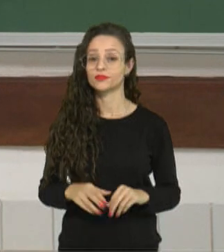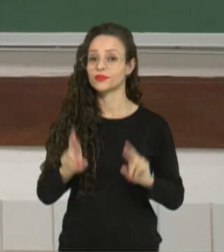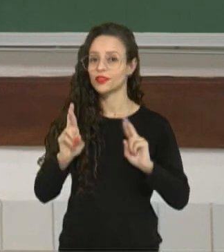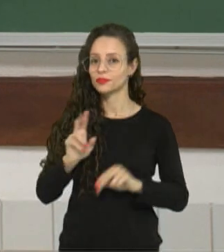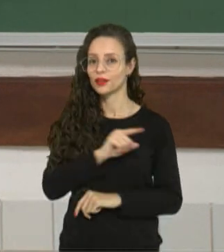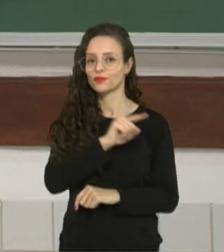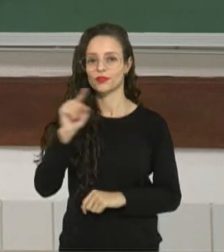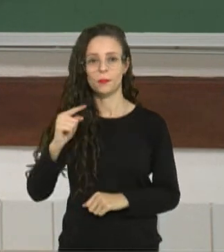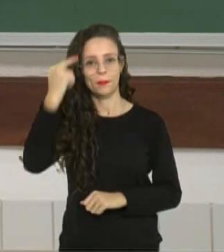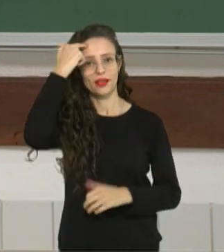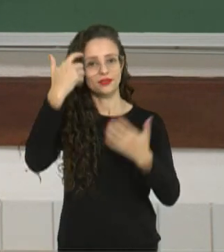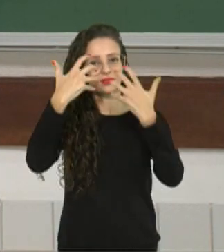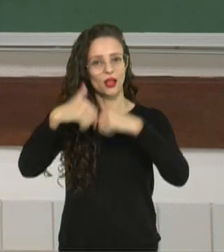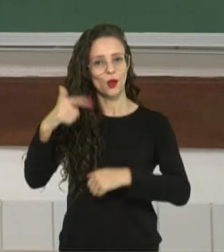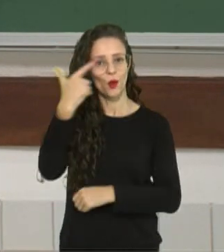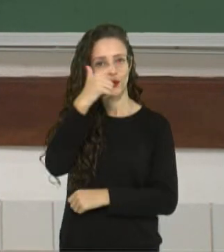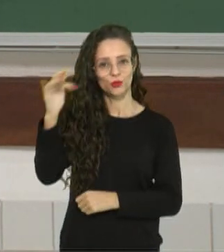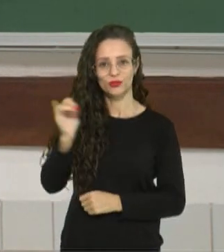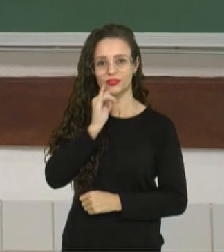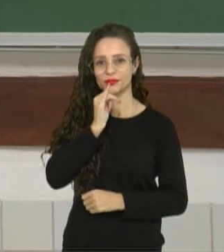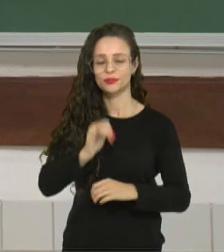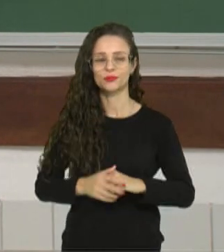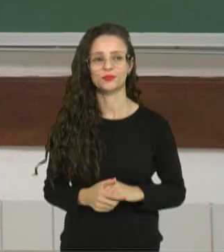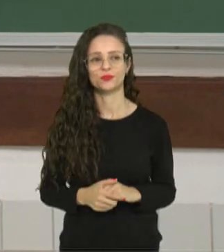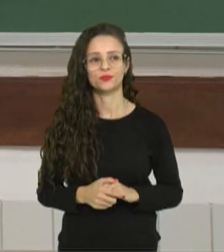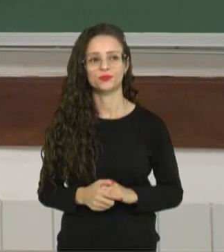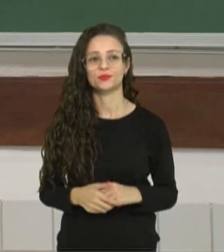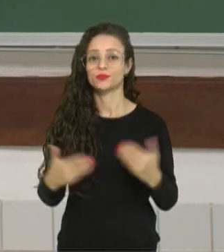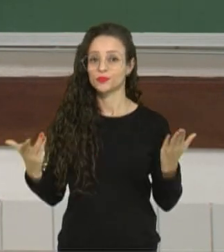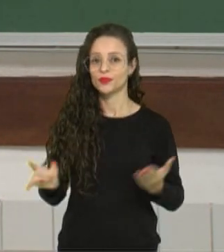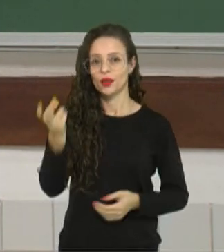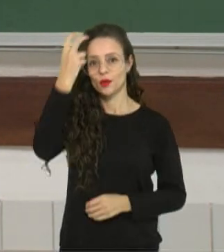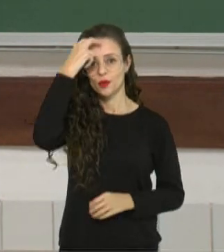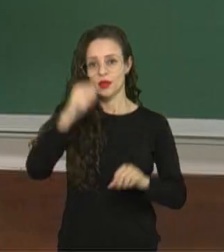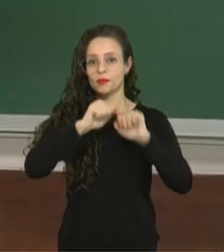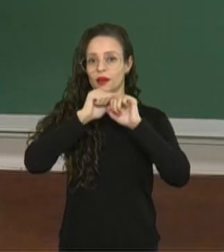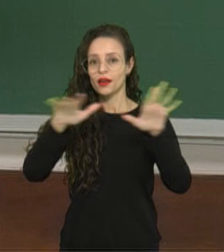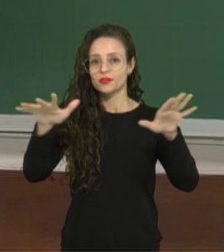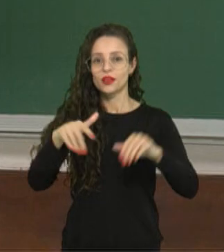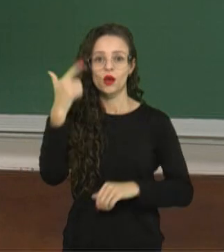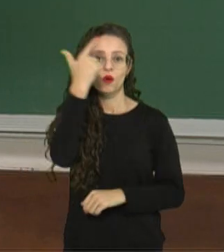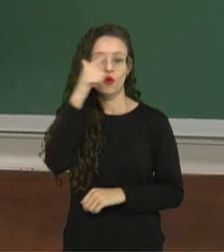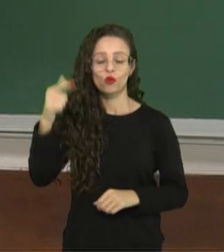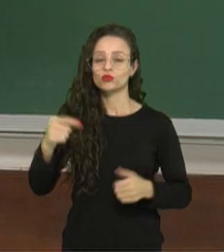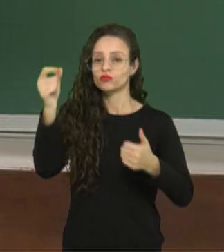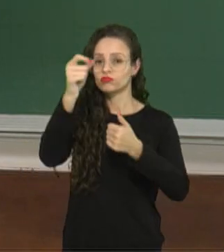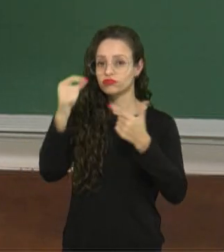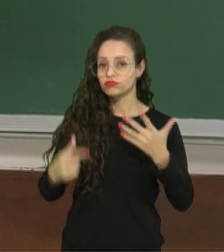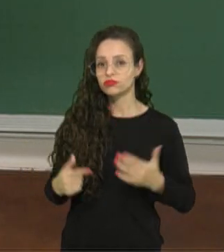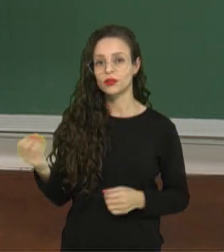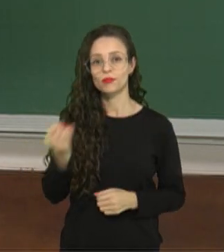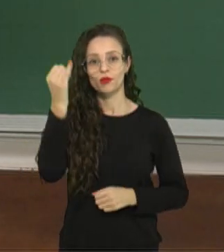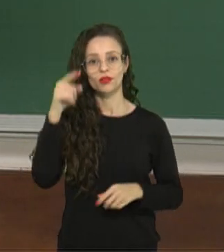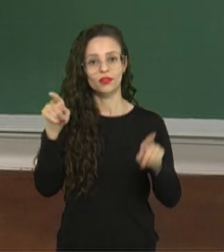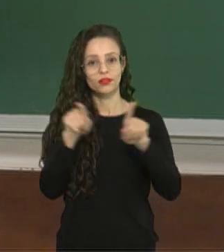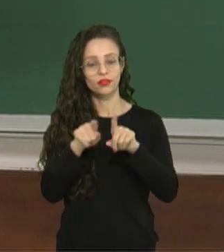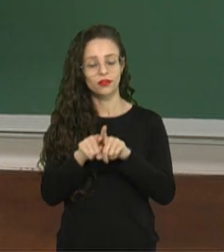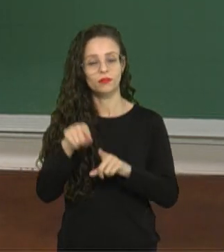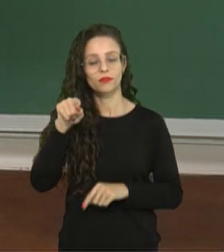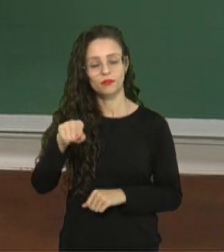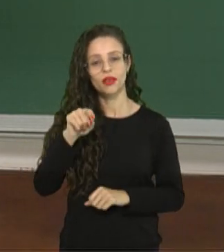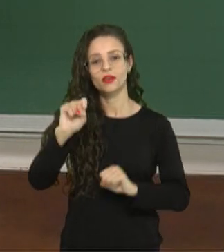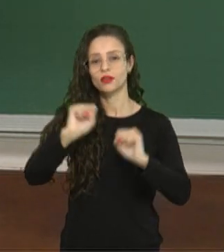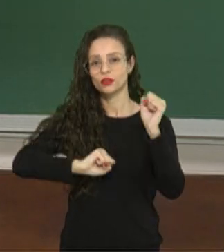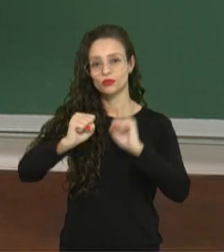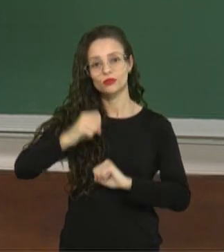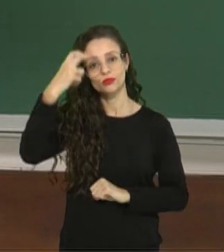tenha pensado em alguns outros exemplos aí. Então, cultura de massa. Outro aspecto importante em relação à indústria cultural e à cultura